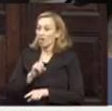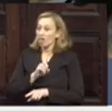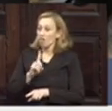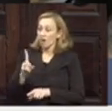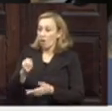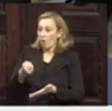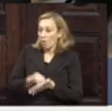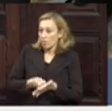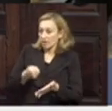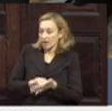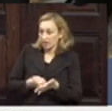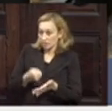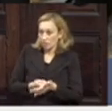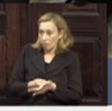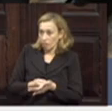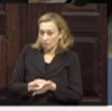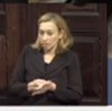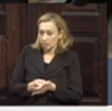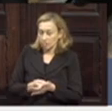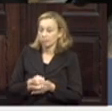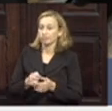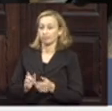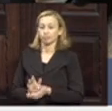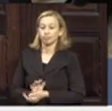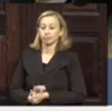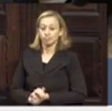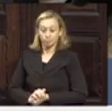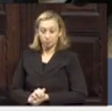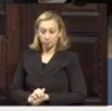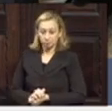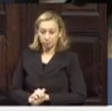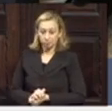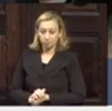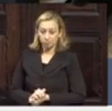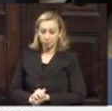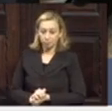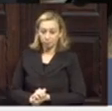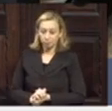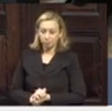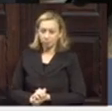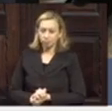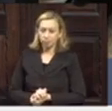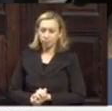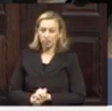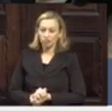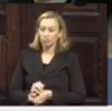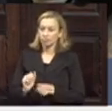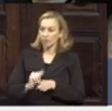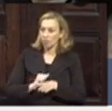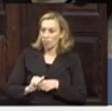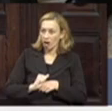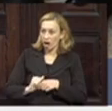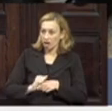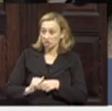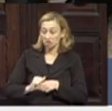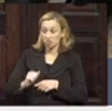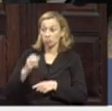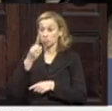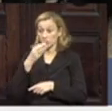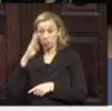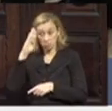cuidado de colocar utilização preferencial e não